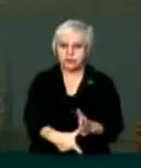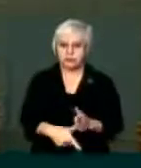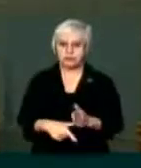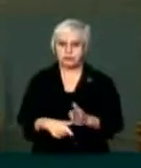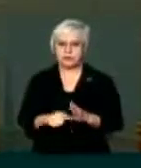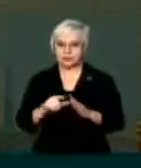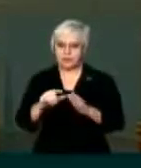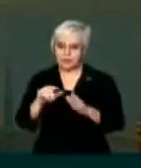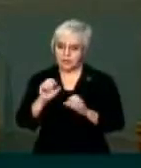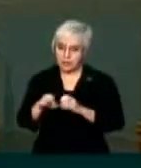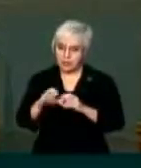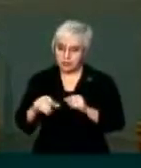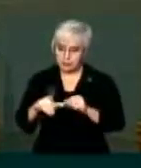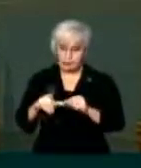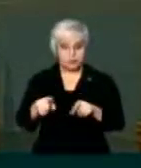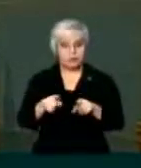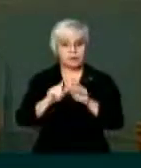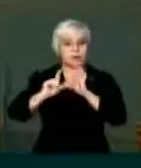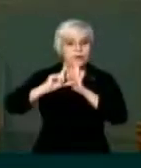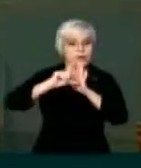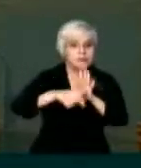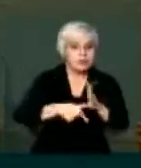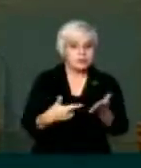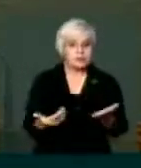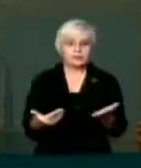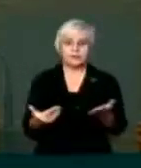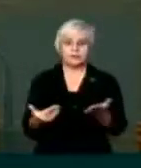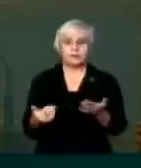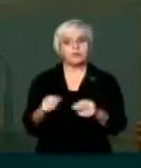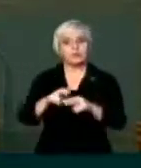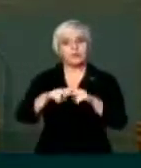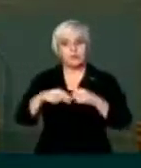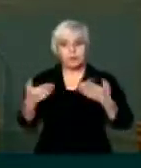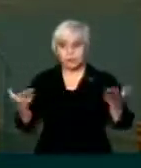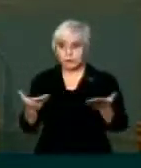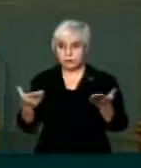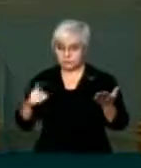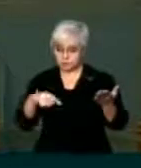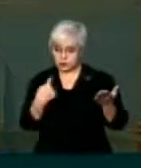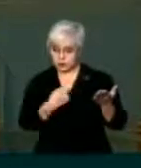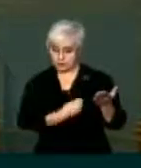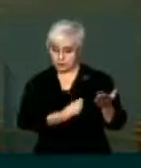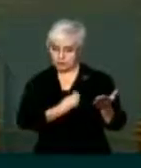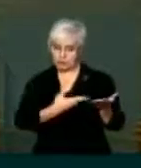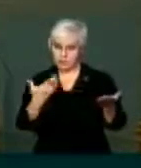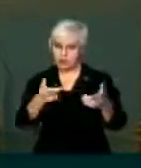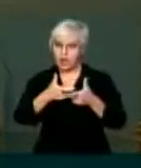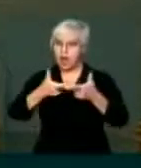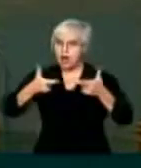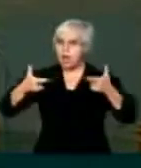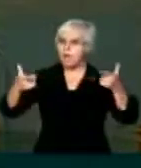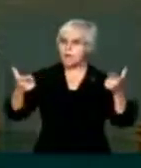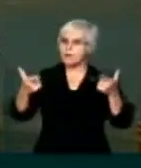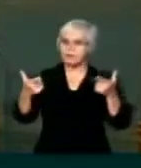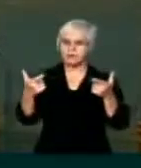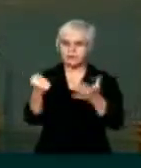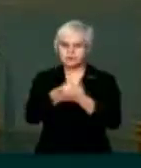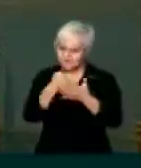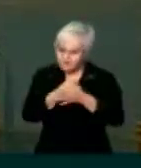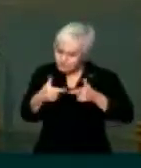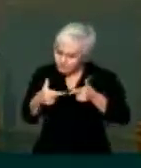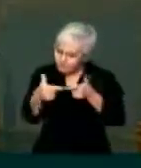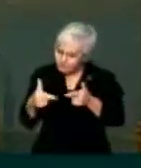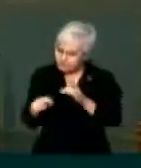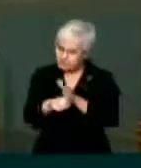a educação chegou depois. E, portanto, hoje nós estamos vivendo um momento de grande ascenso da